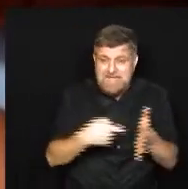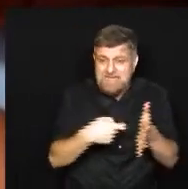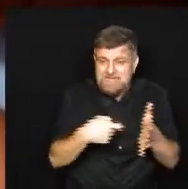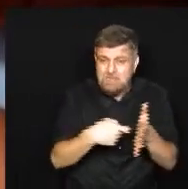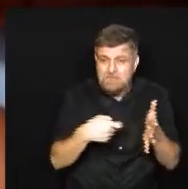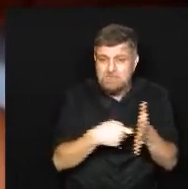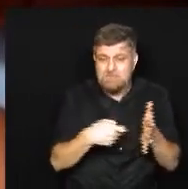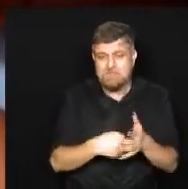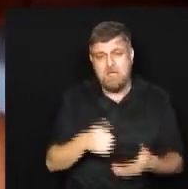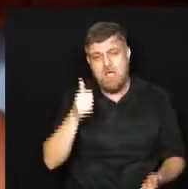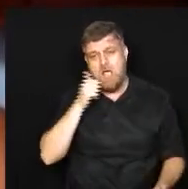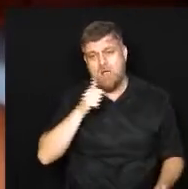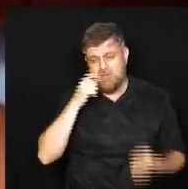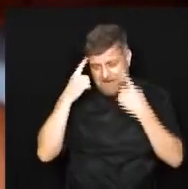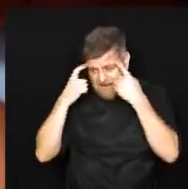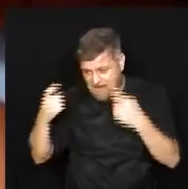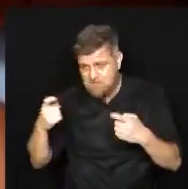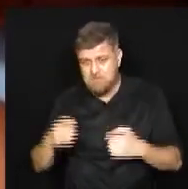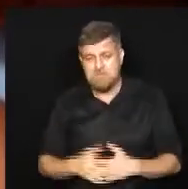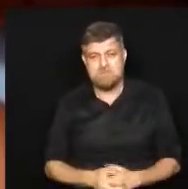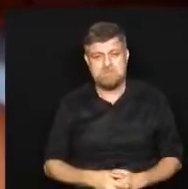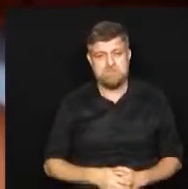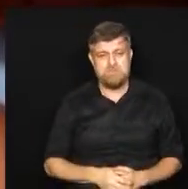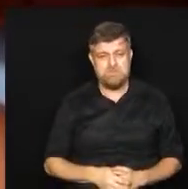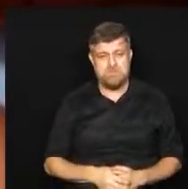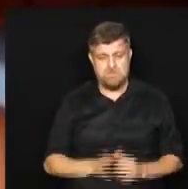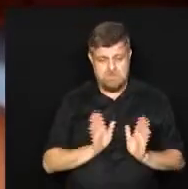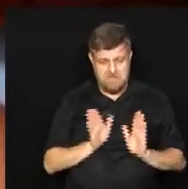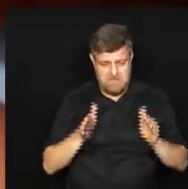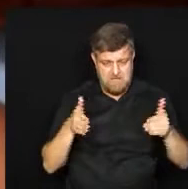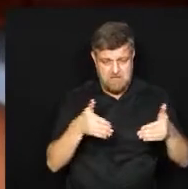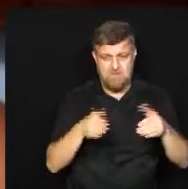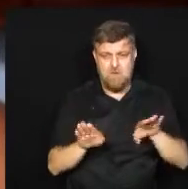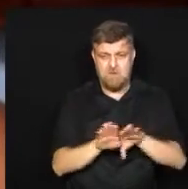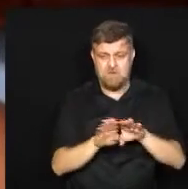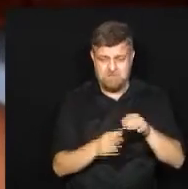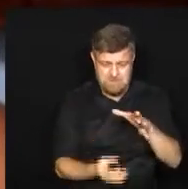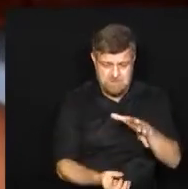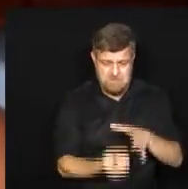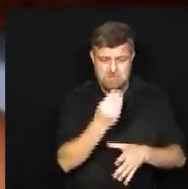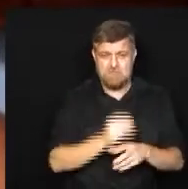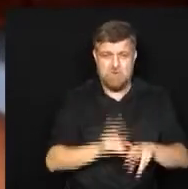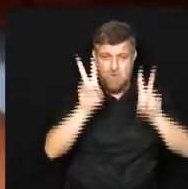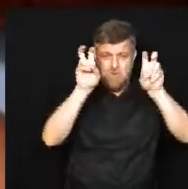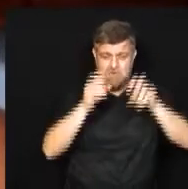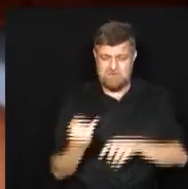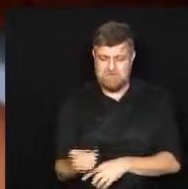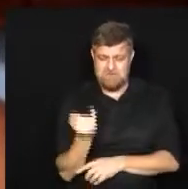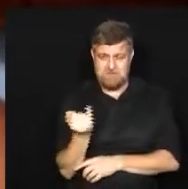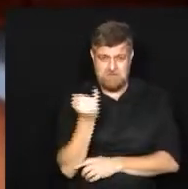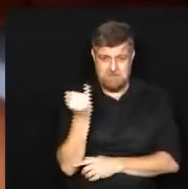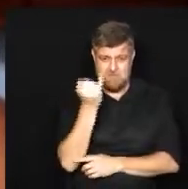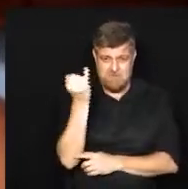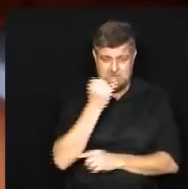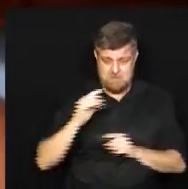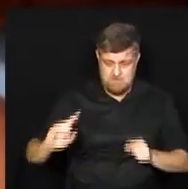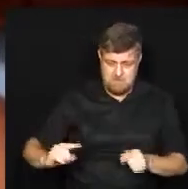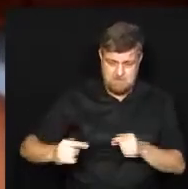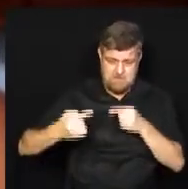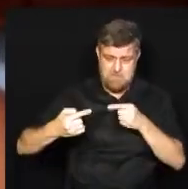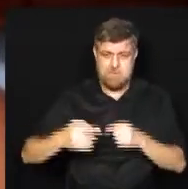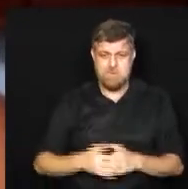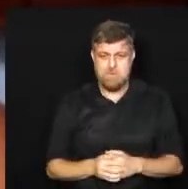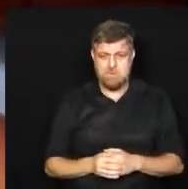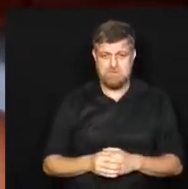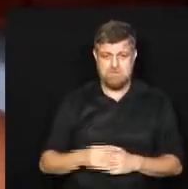das mulheres. Nesse fórum tem uma questão que eu acho que também surgiu, que eu acho que é uma questão importante, que se coloca como desafio do próximo